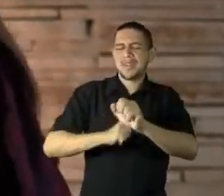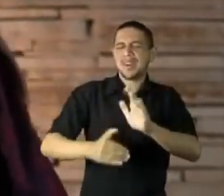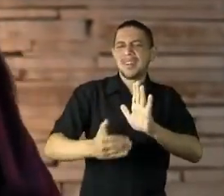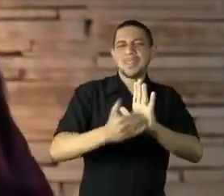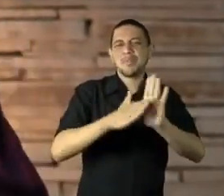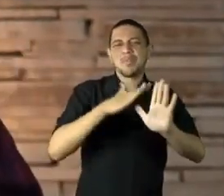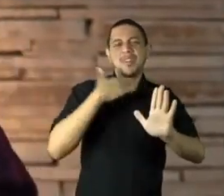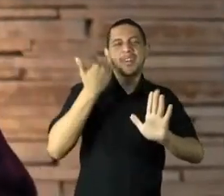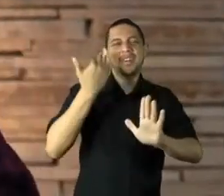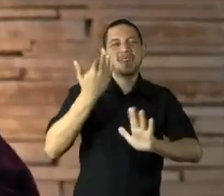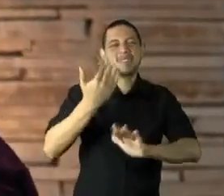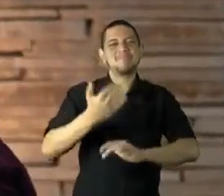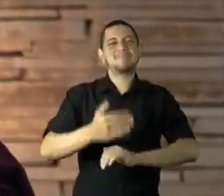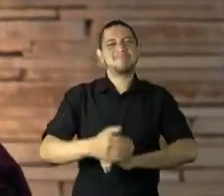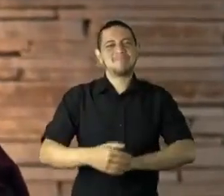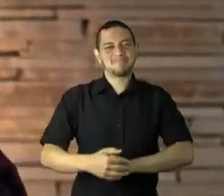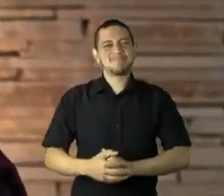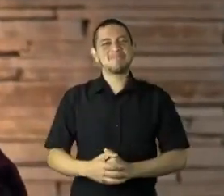gramarmore